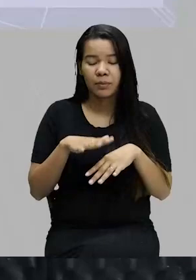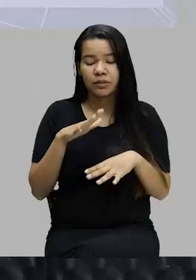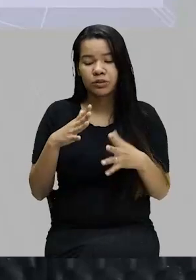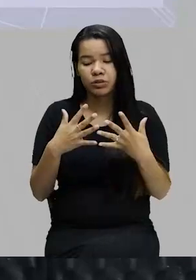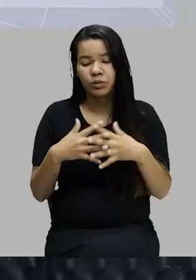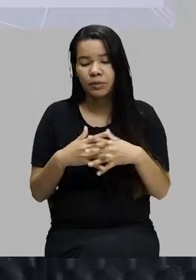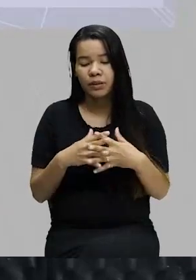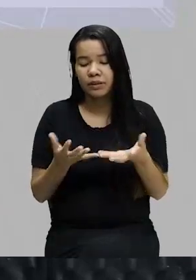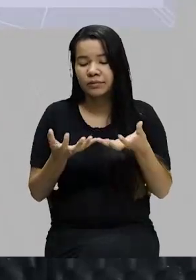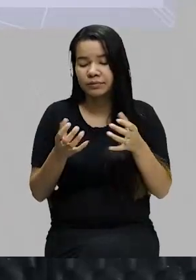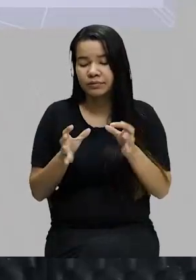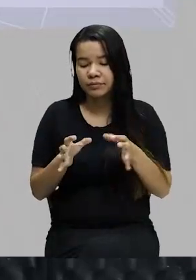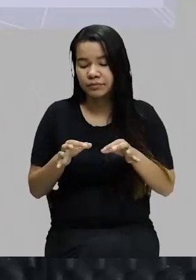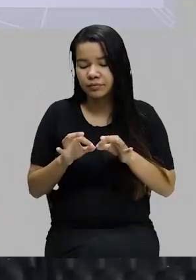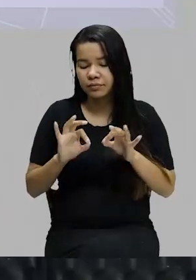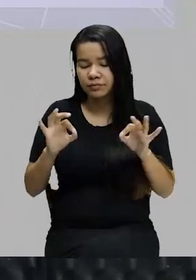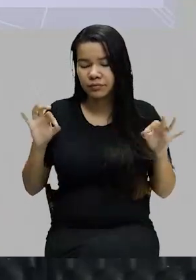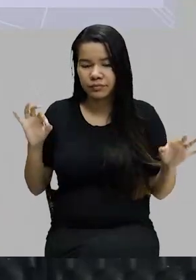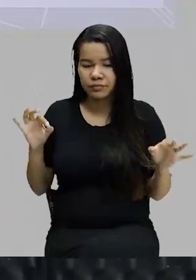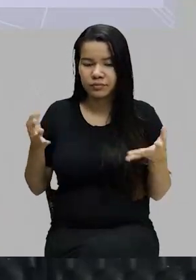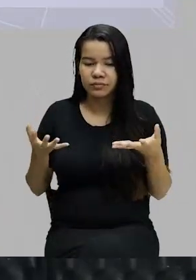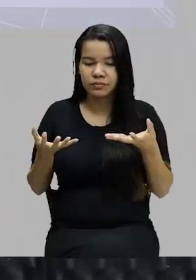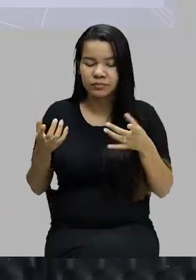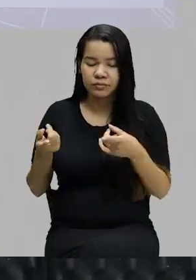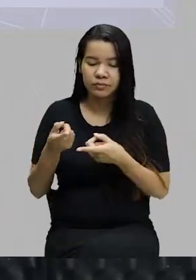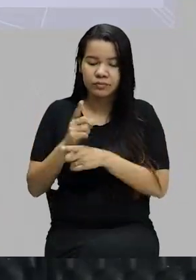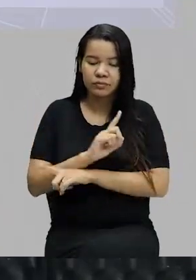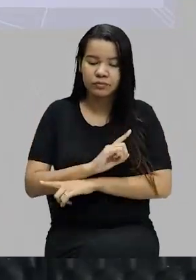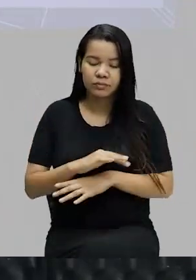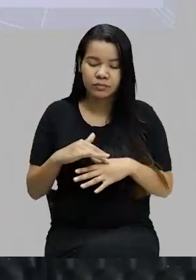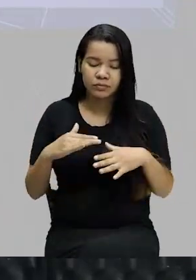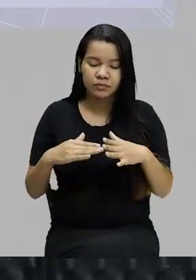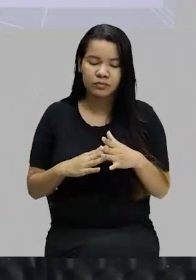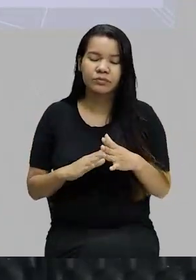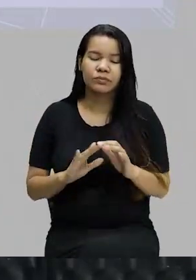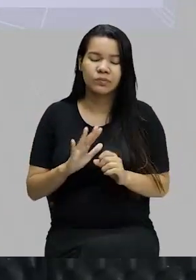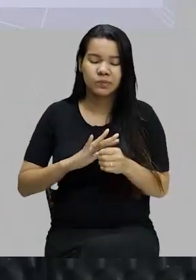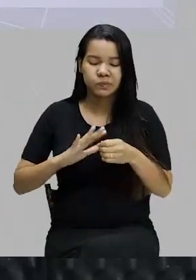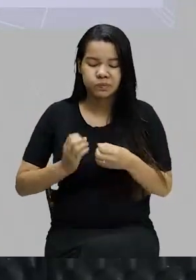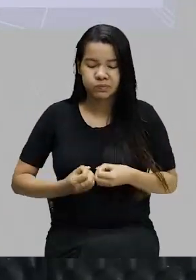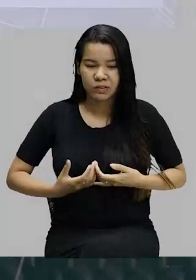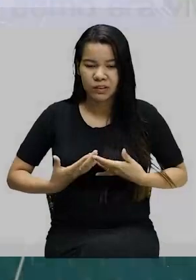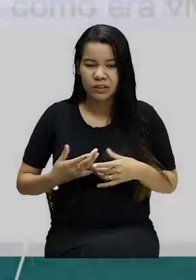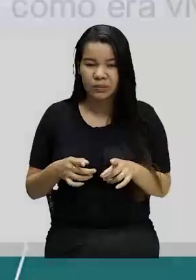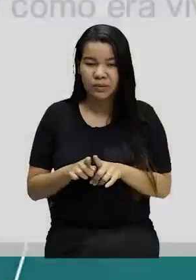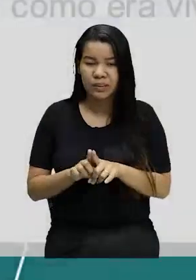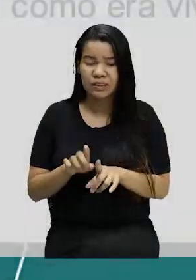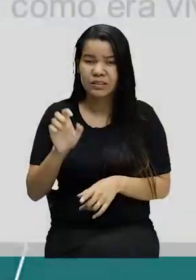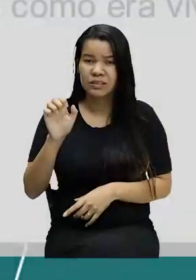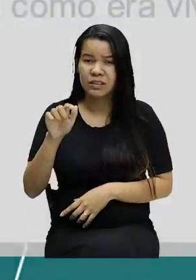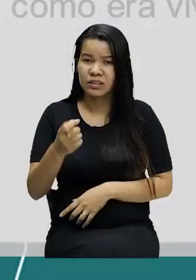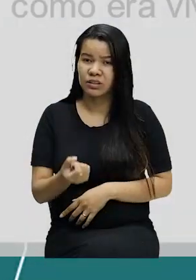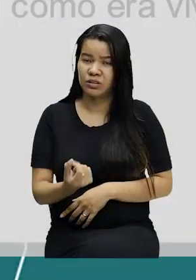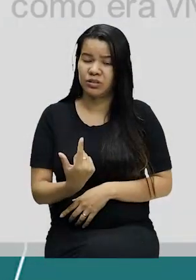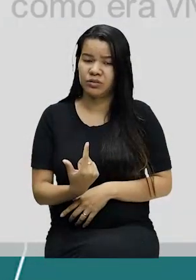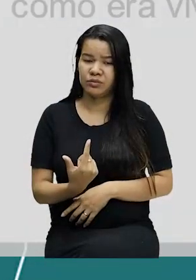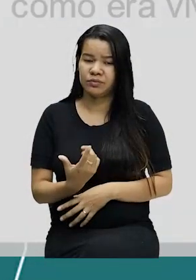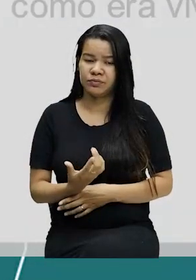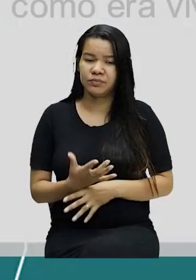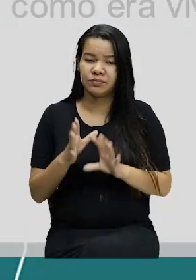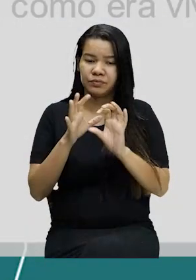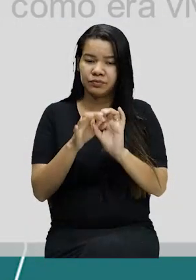de linguagem, querem combater todo aquele excesso, todo aquele exagero. O contexto